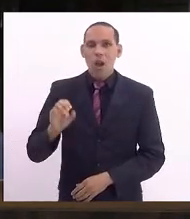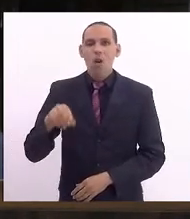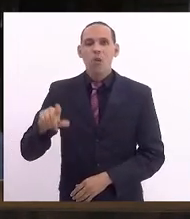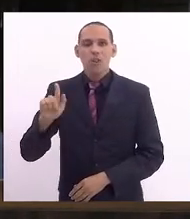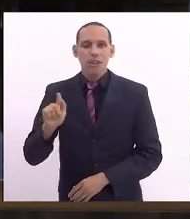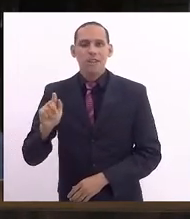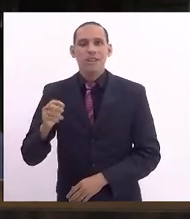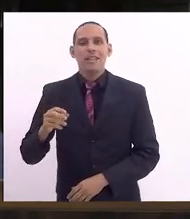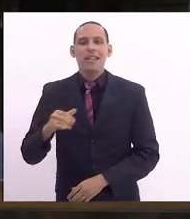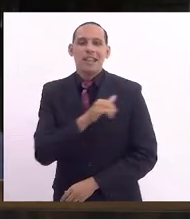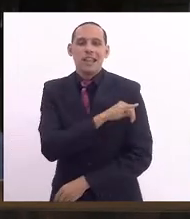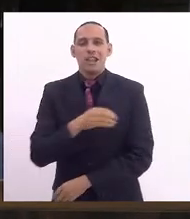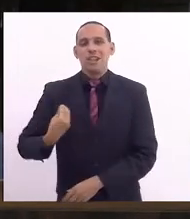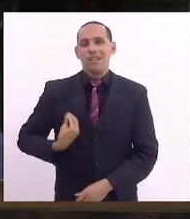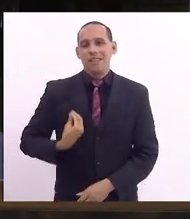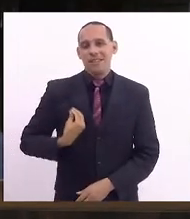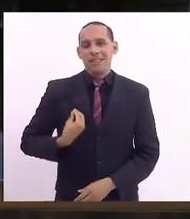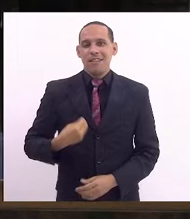Vida.